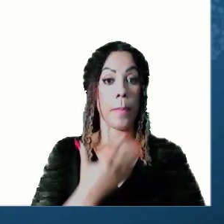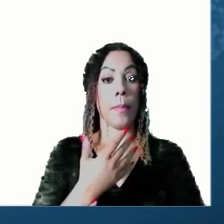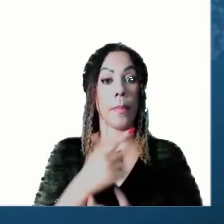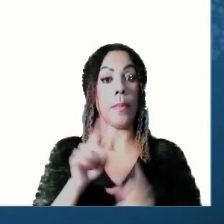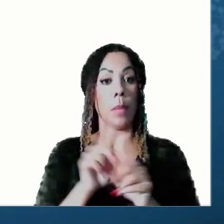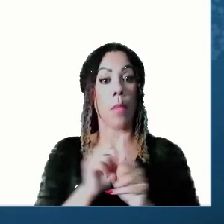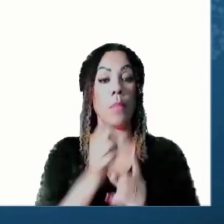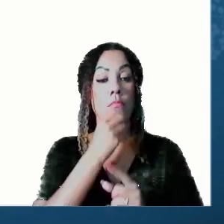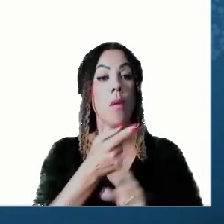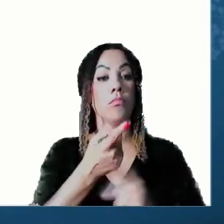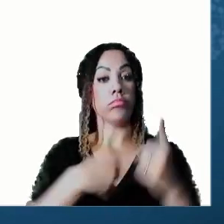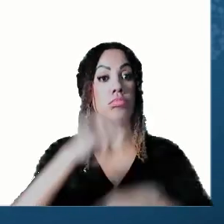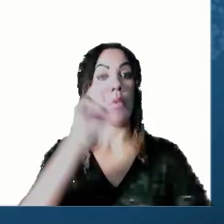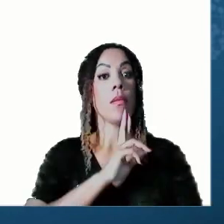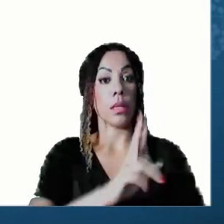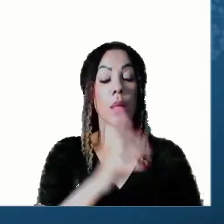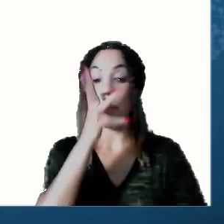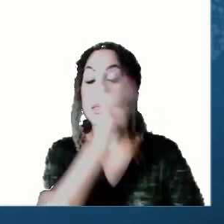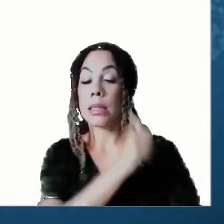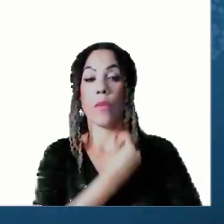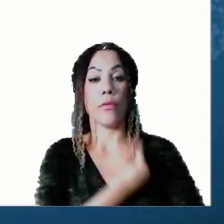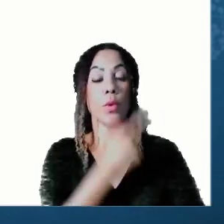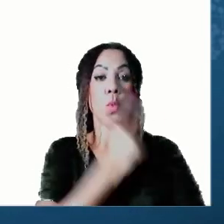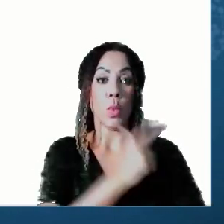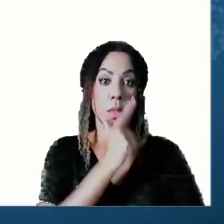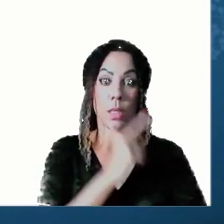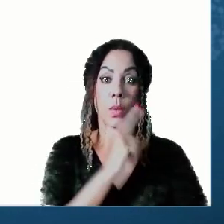bem sucedidos para salvar vidas. Eles